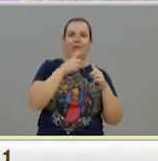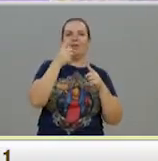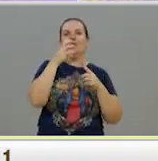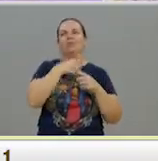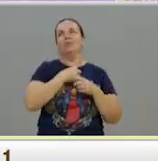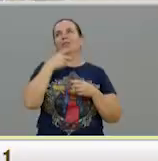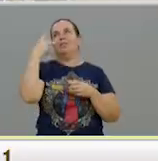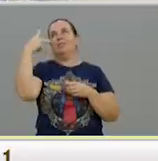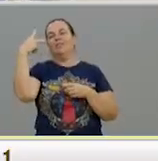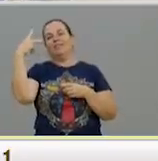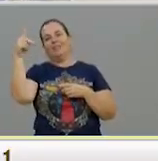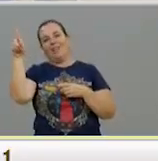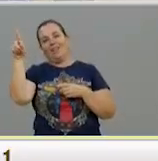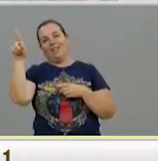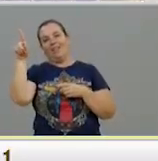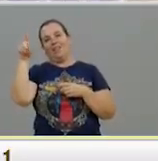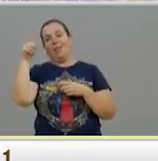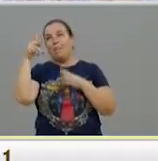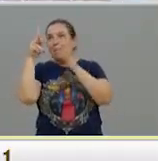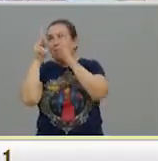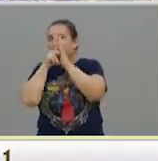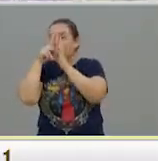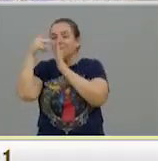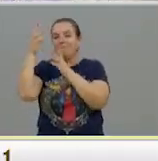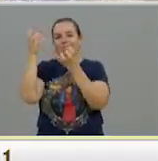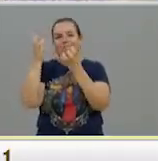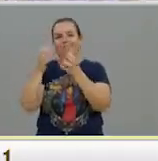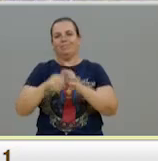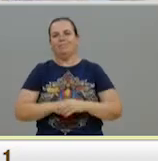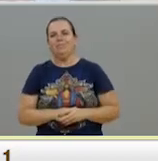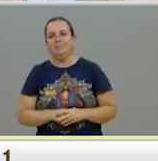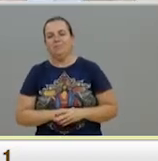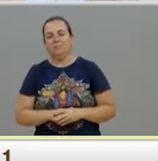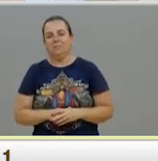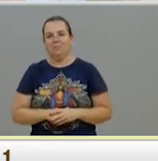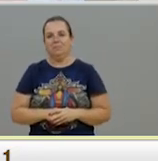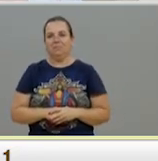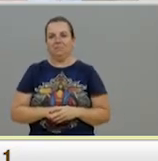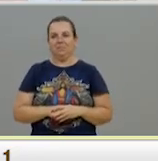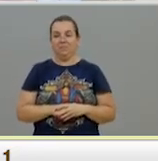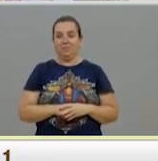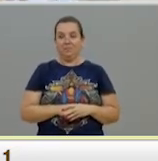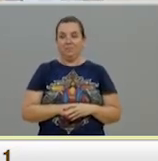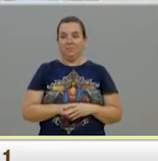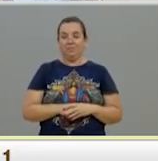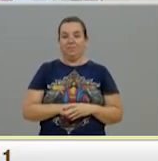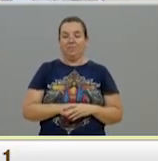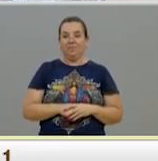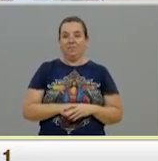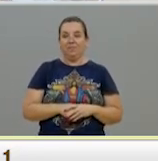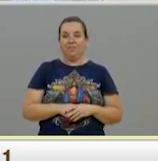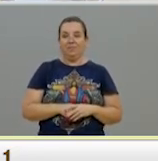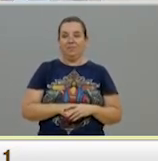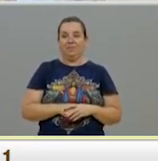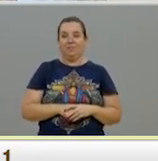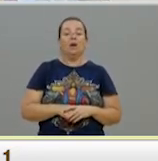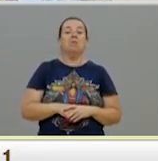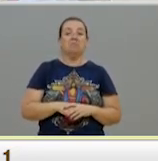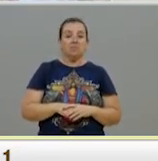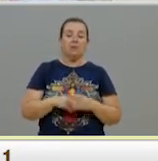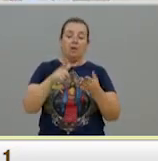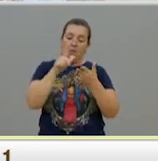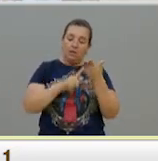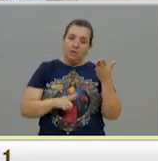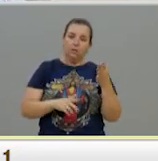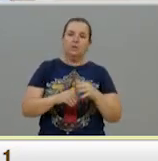Por isso, se você olhar, e aqui, se você olhar de novo, criai ânimo, não tenhais medo, vede